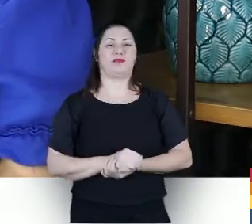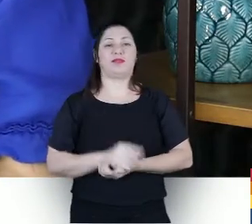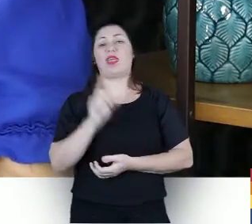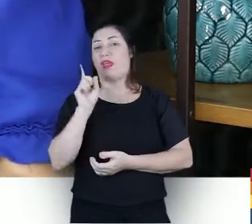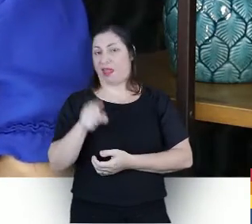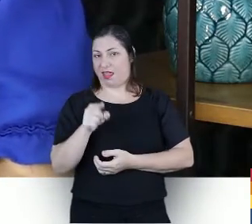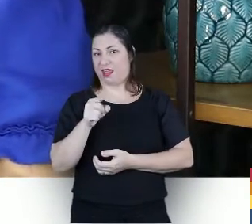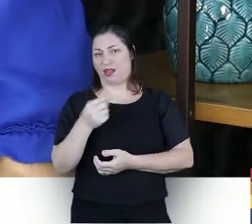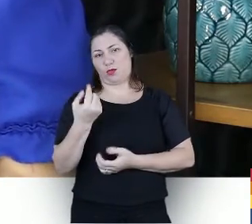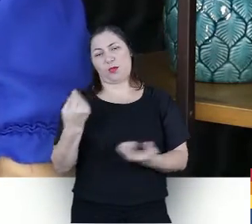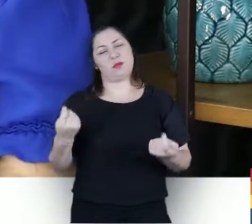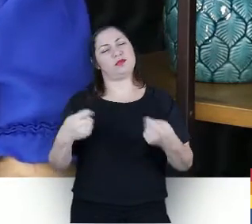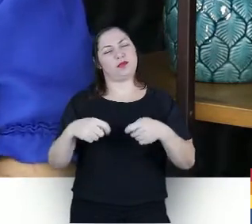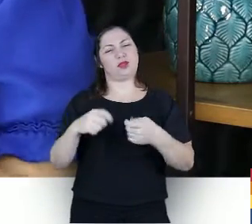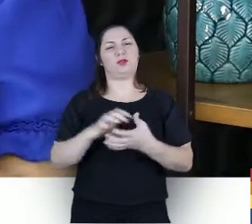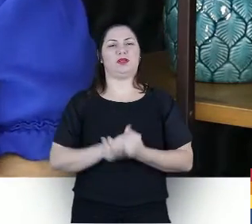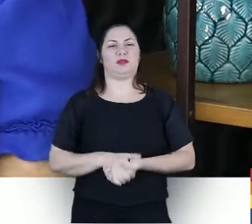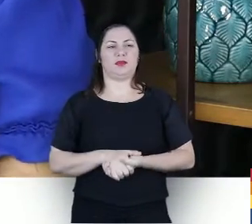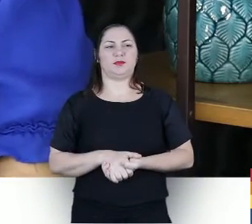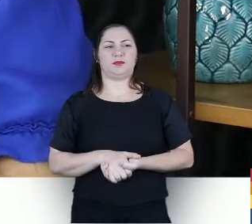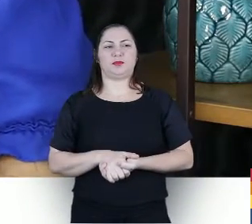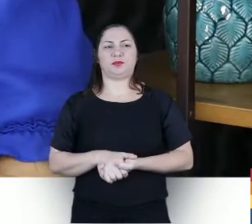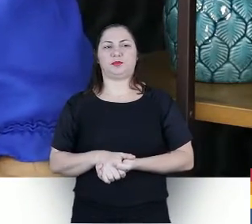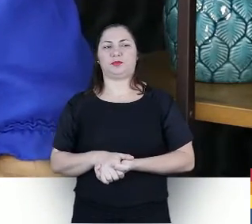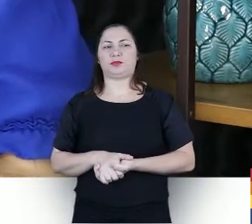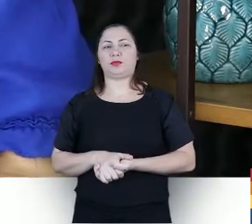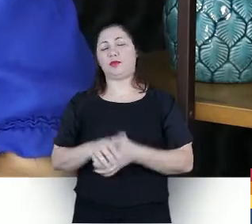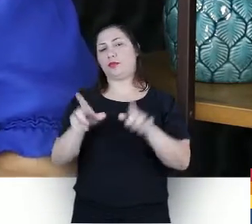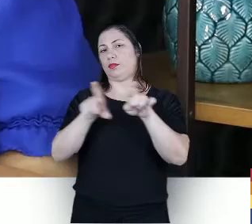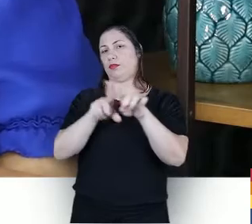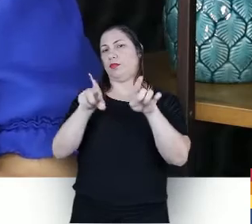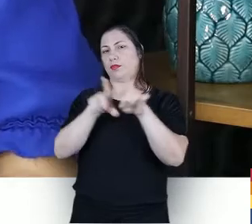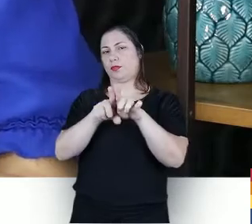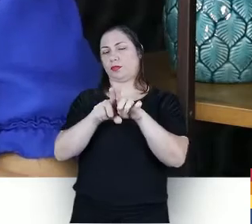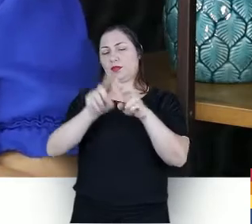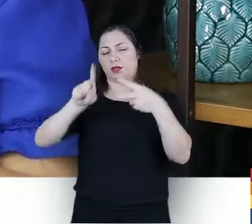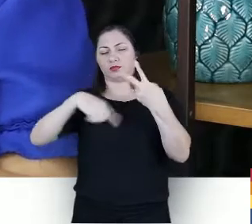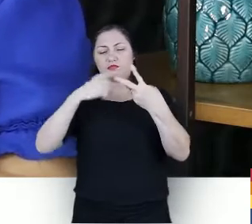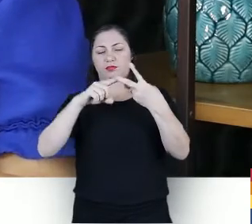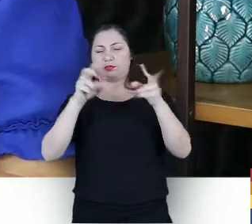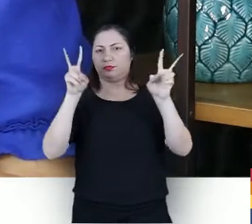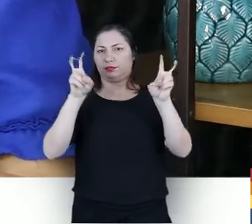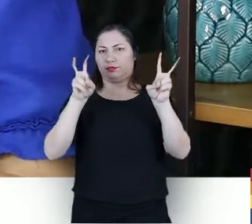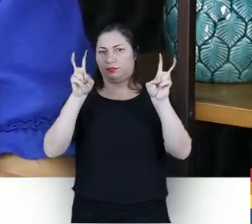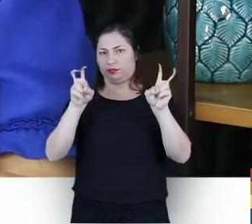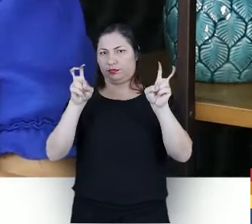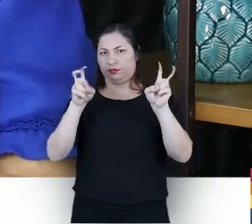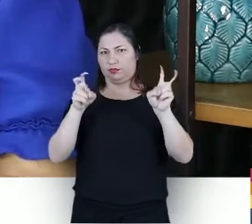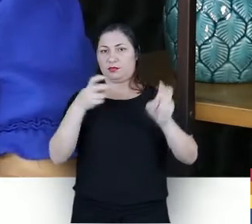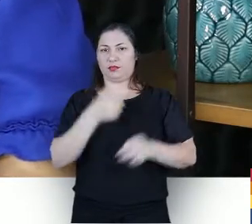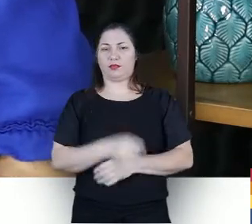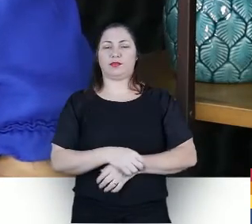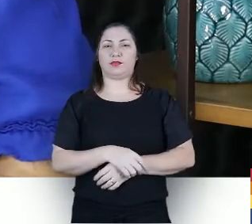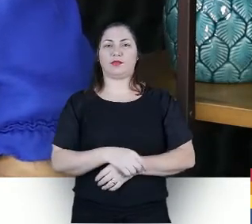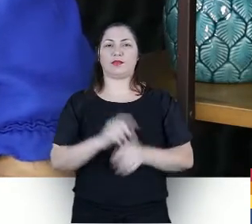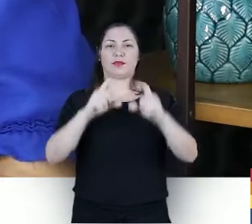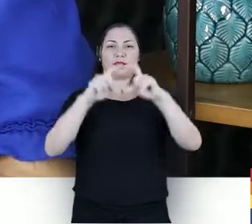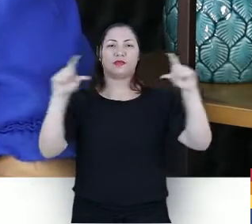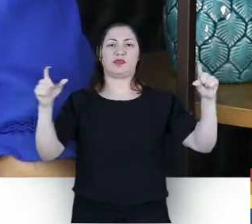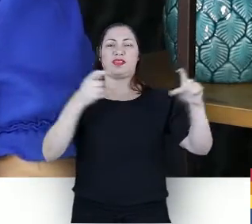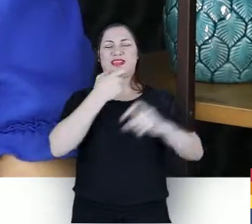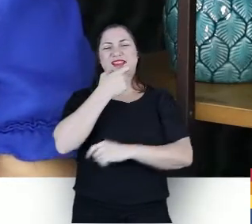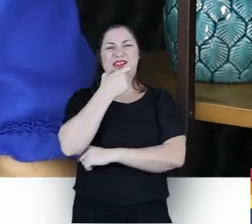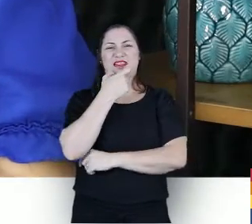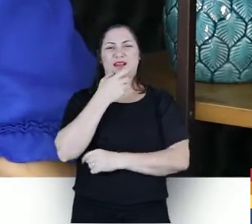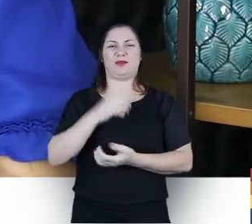Specific Purpose. Noções de leitura também, como fazer a leitura de alguns textos. É bem